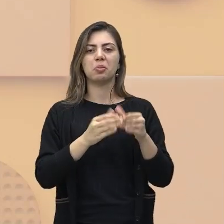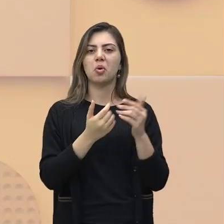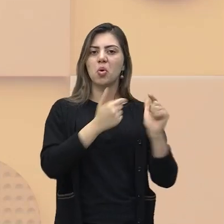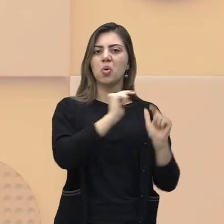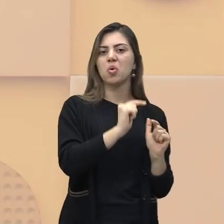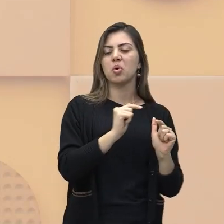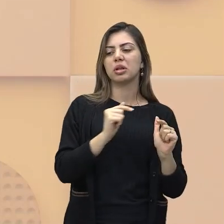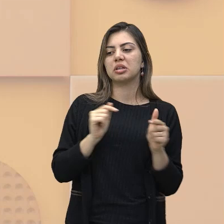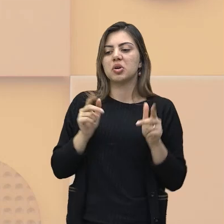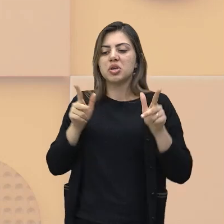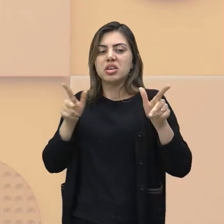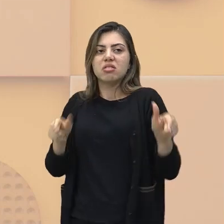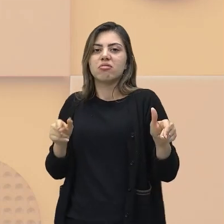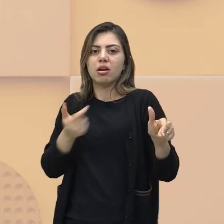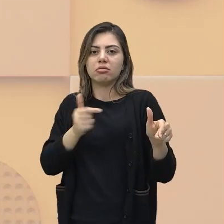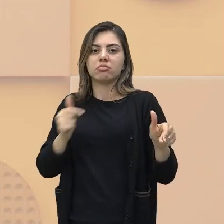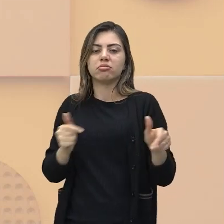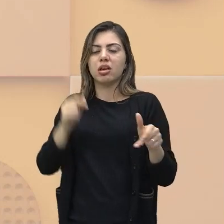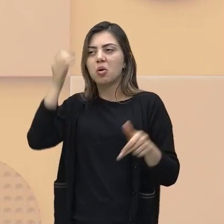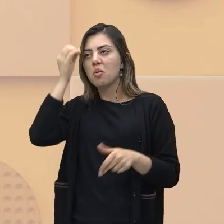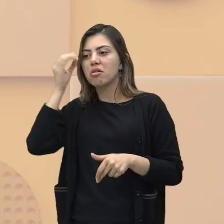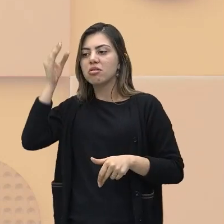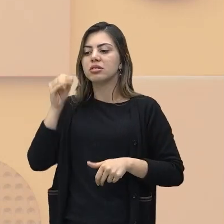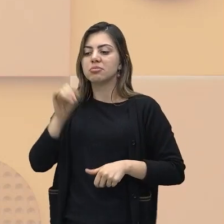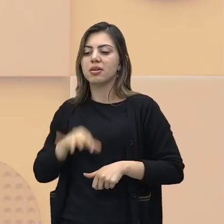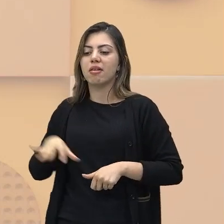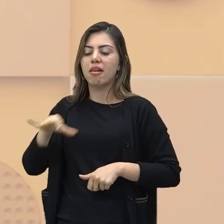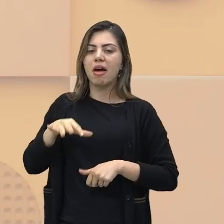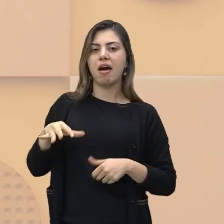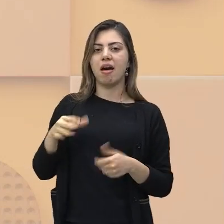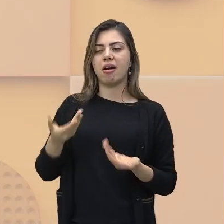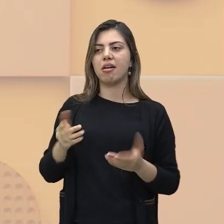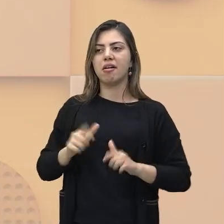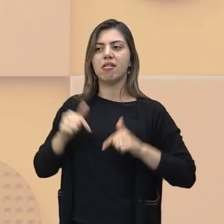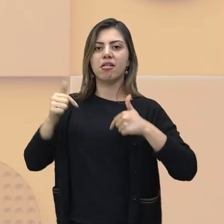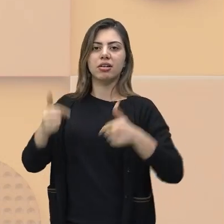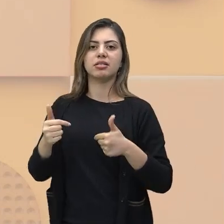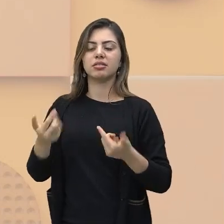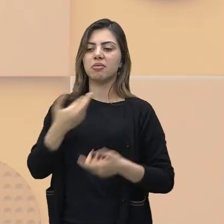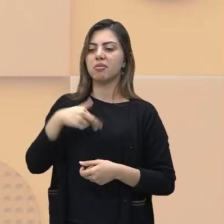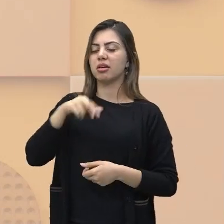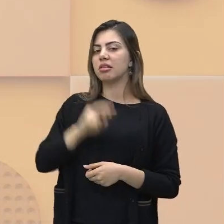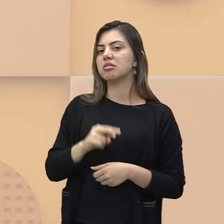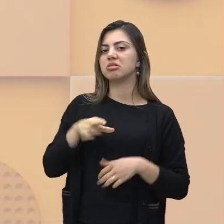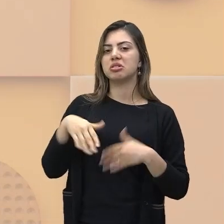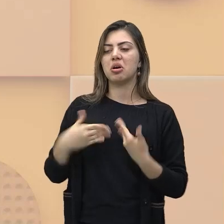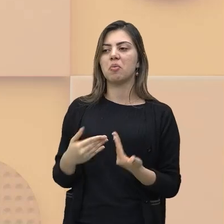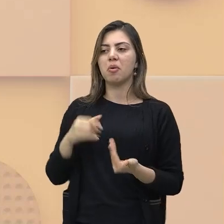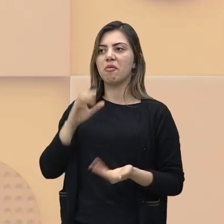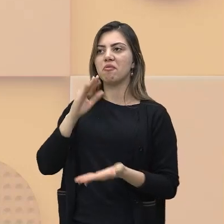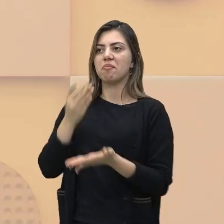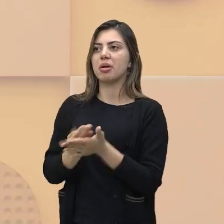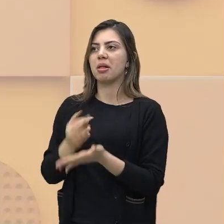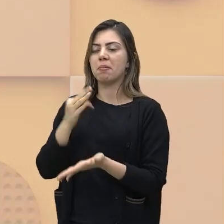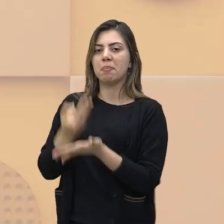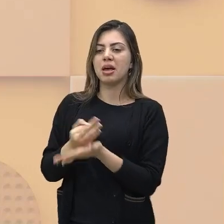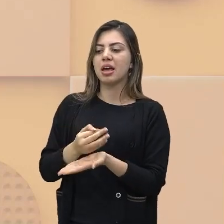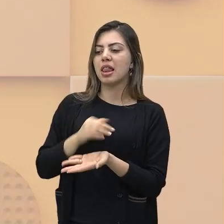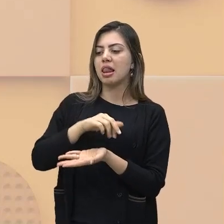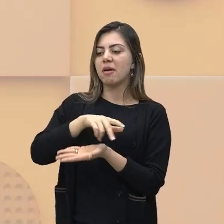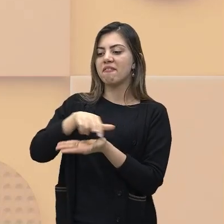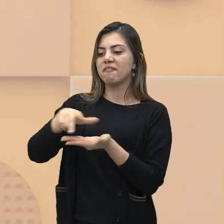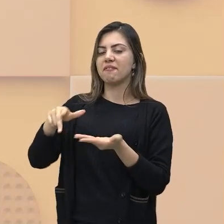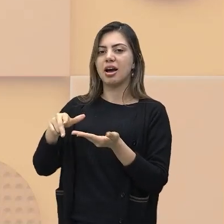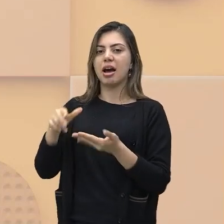não detinha os mesmos conhecimentos que ele, que não praticava a mesma religião, não professava a mesma fé, que não se vestia igual, que não